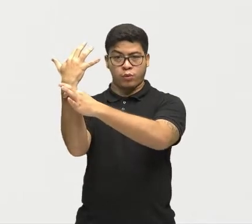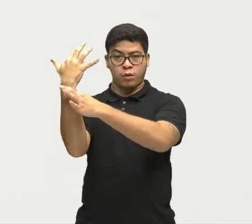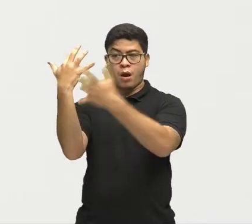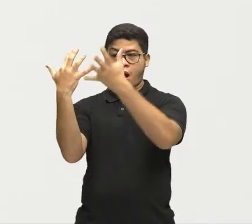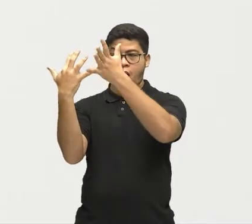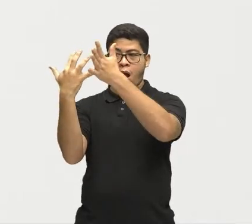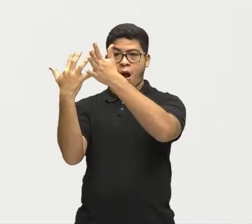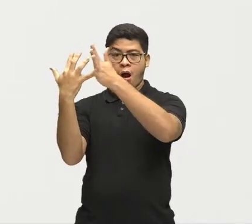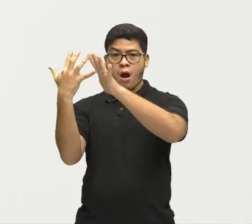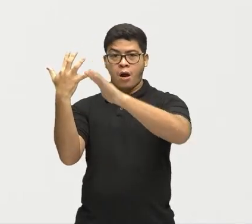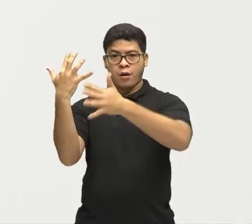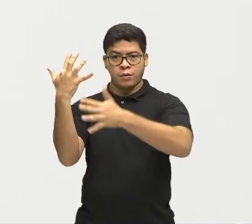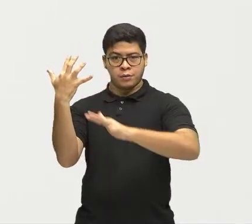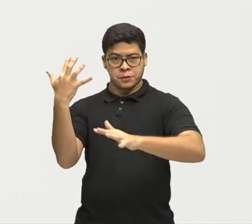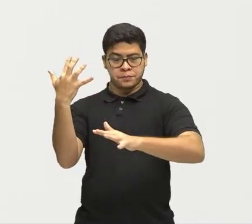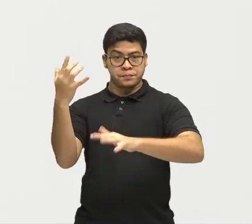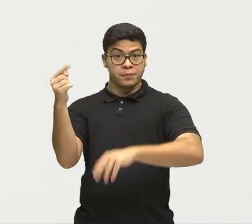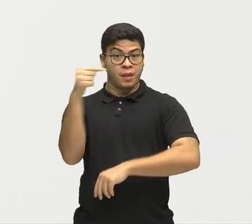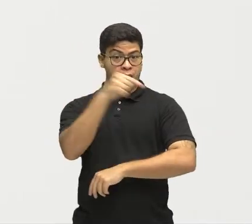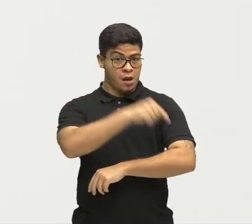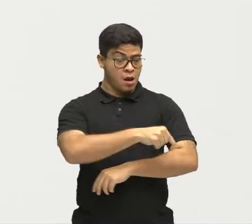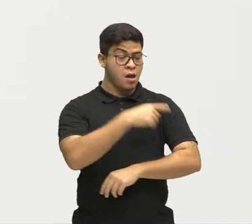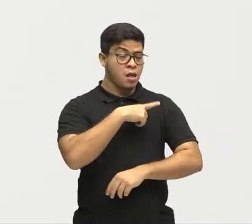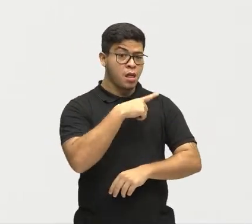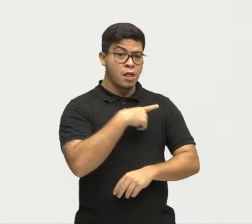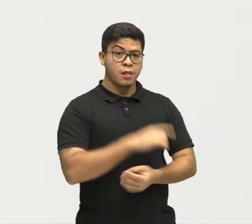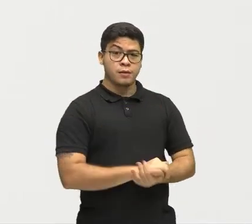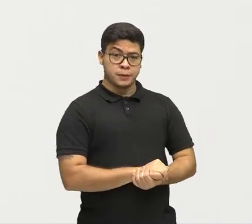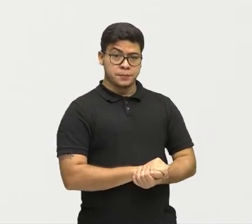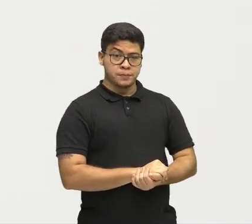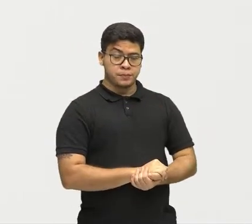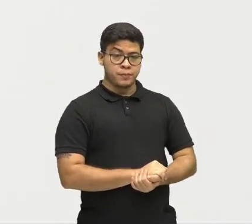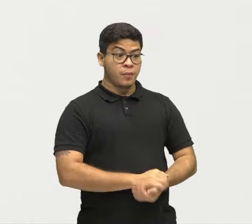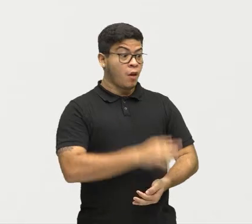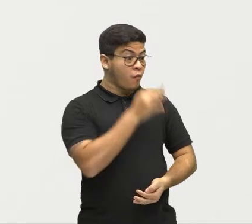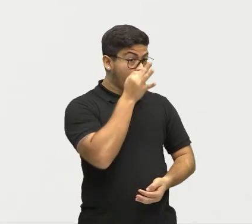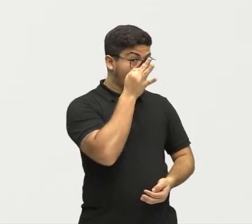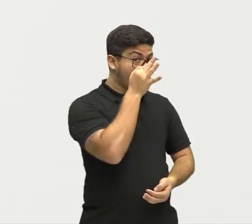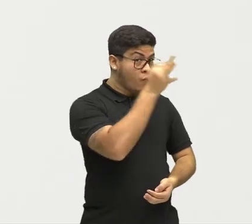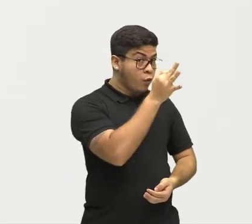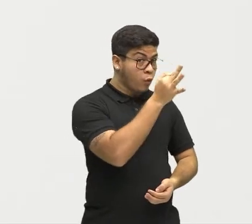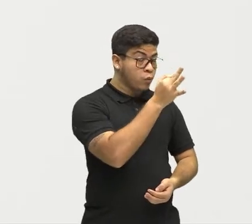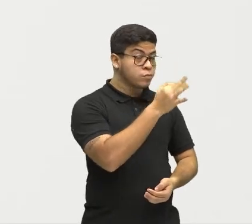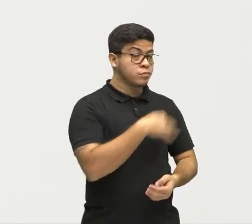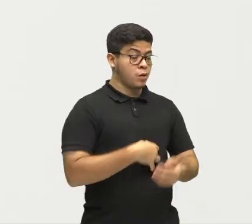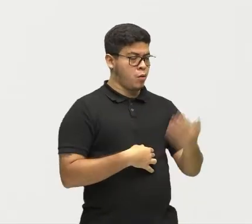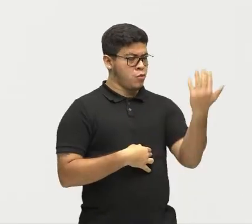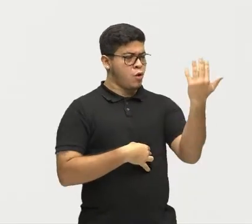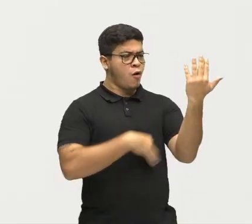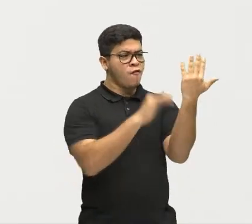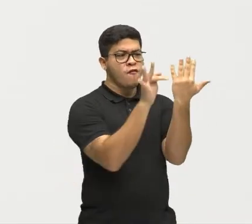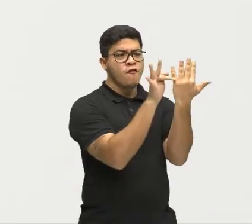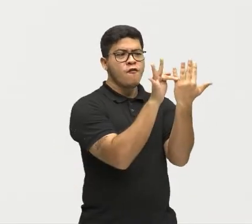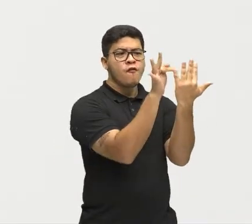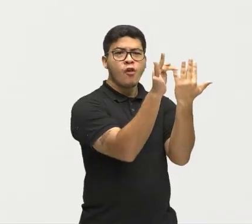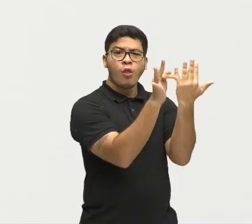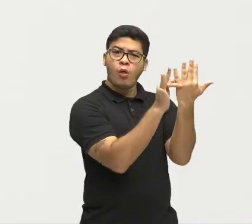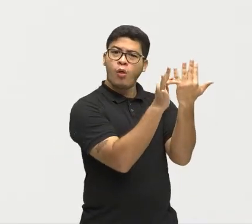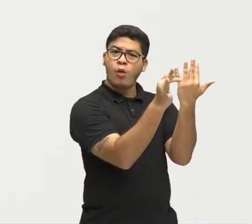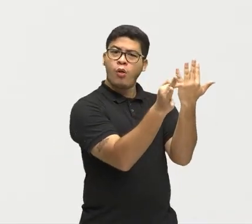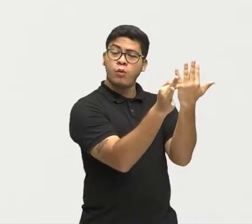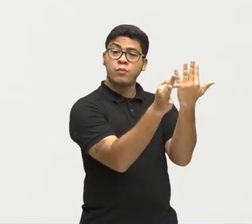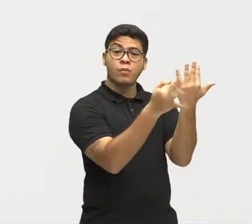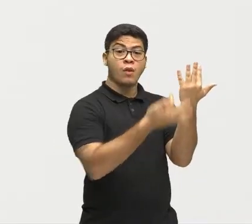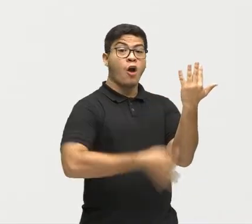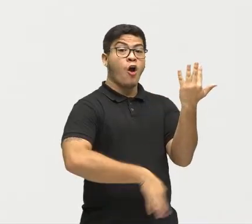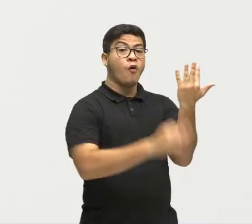fruto e a semente, que nem tá aqui, vou colocar aqui para a gente não esquecer, a semente.